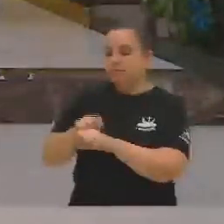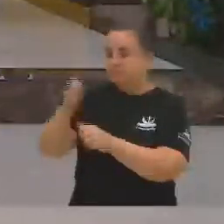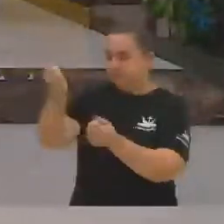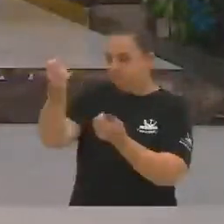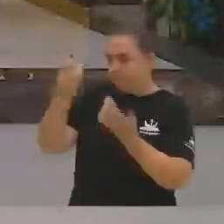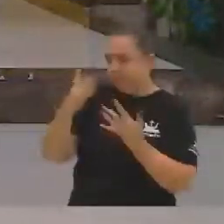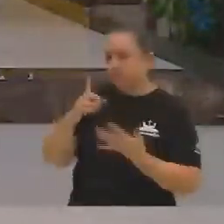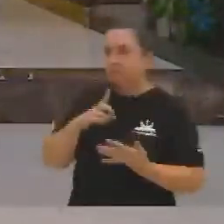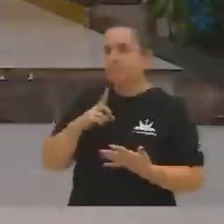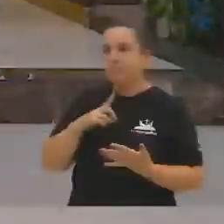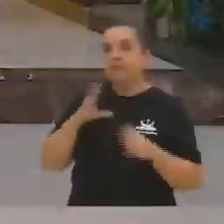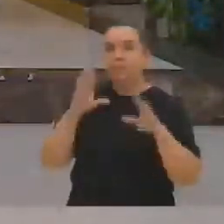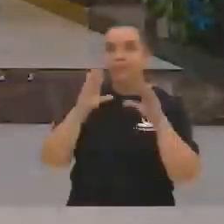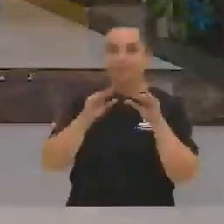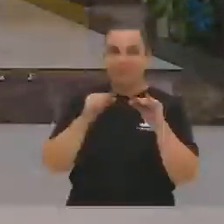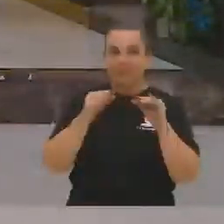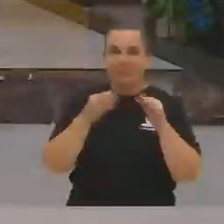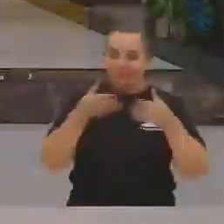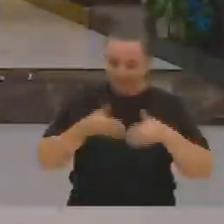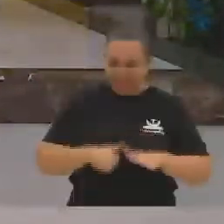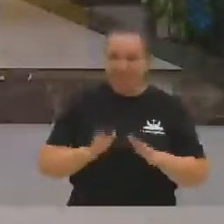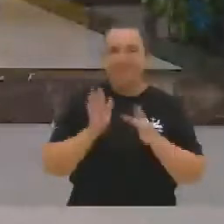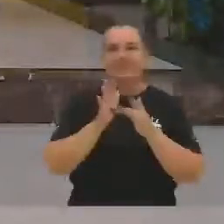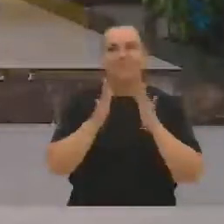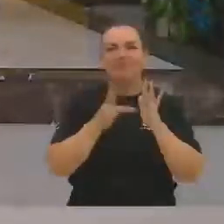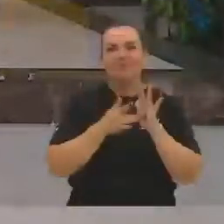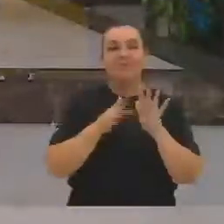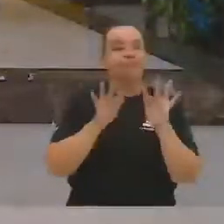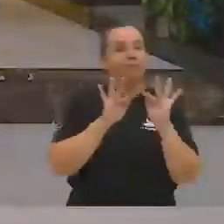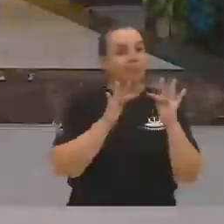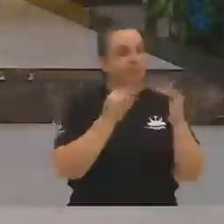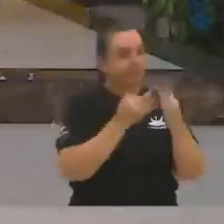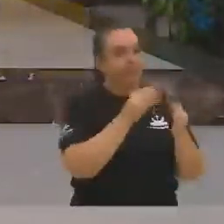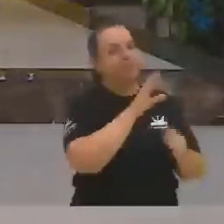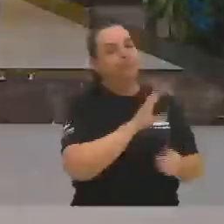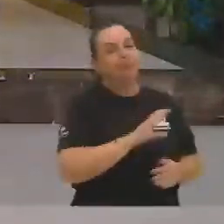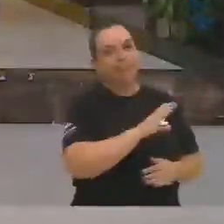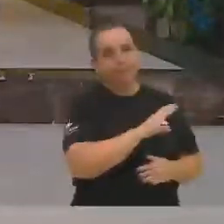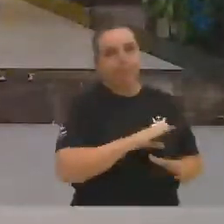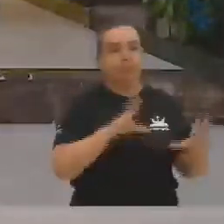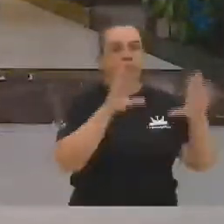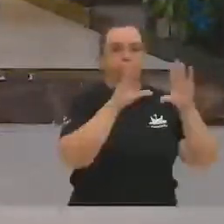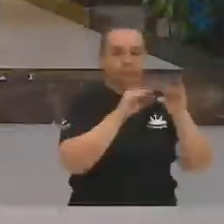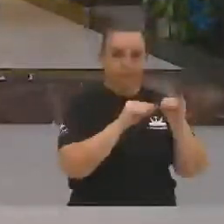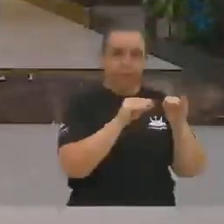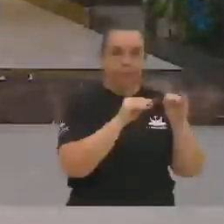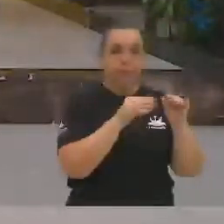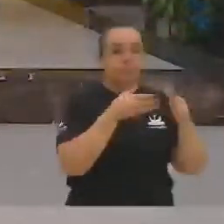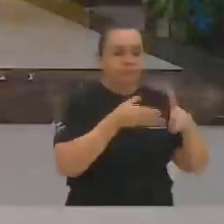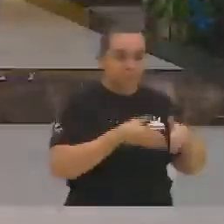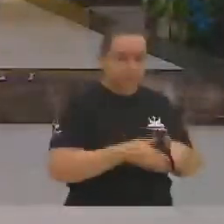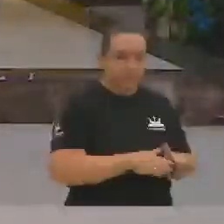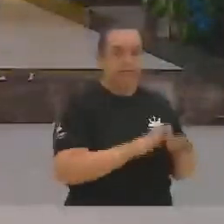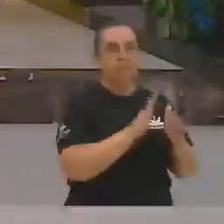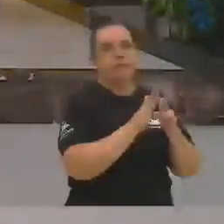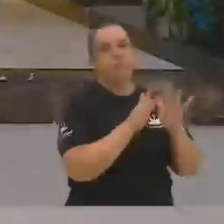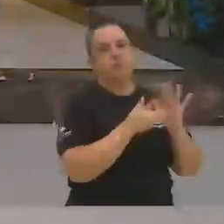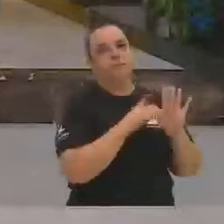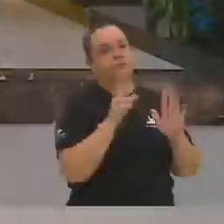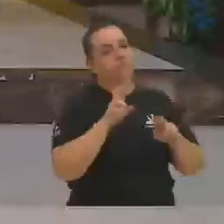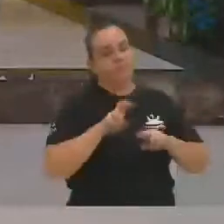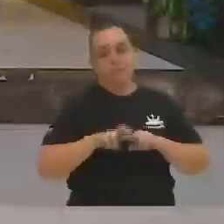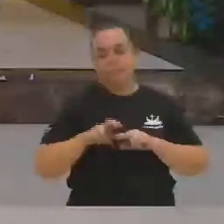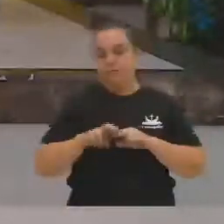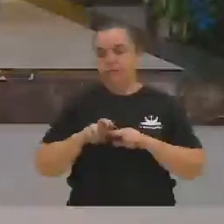vamos ter na noite de Natal, porque família católica em noite de Natal não senta na